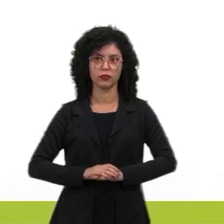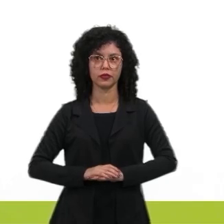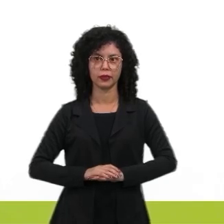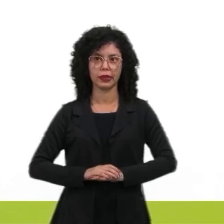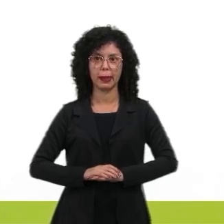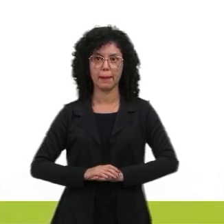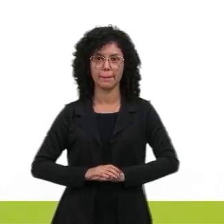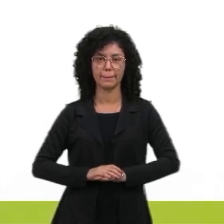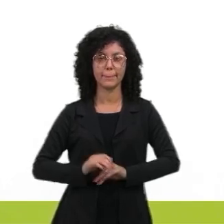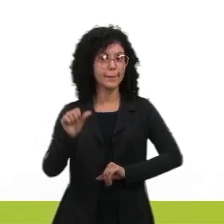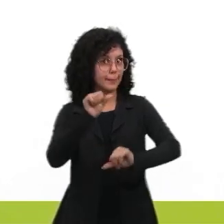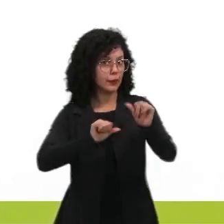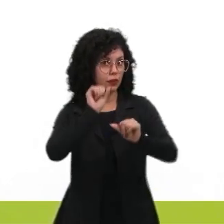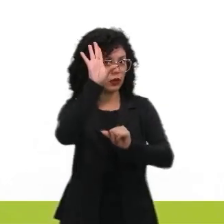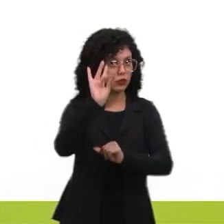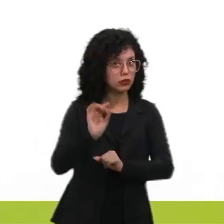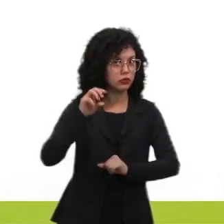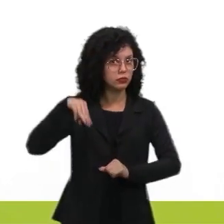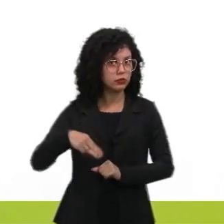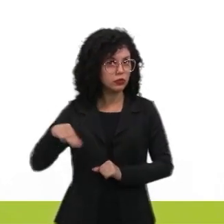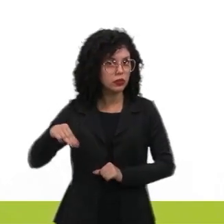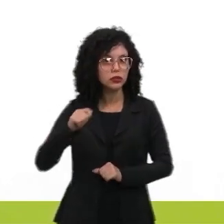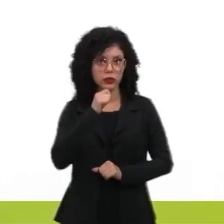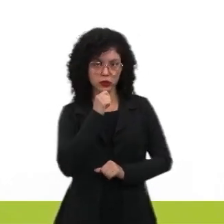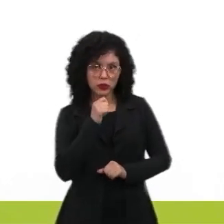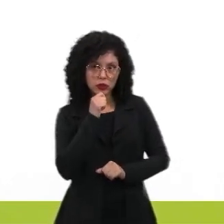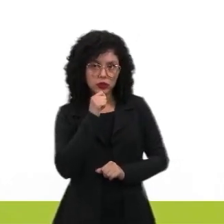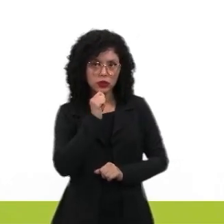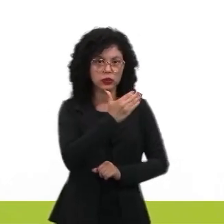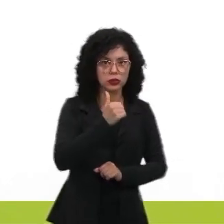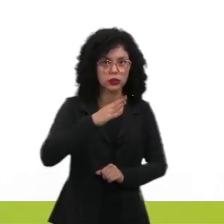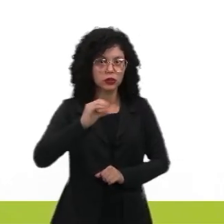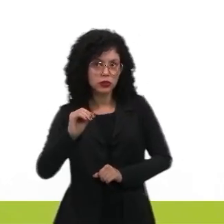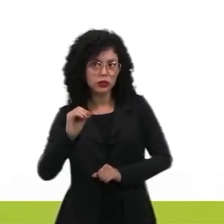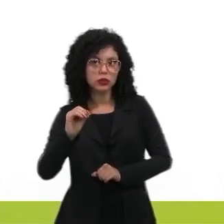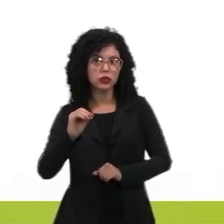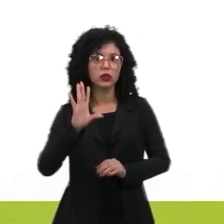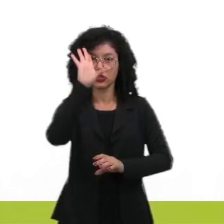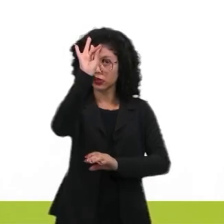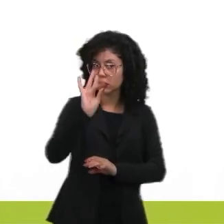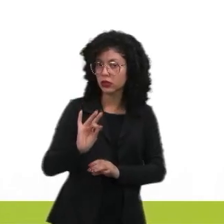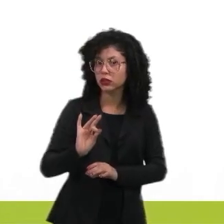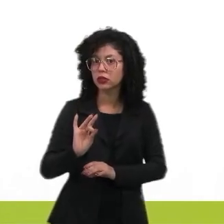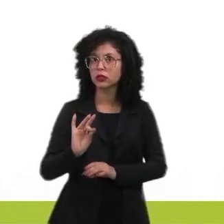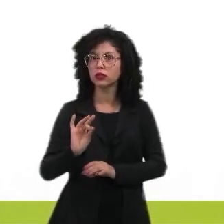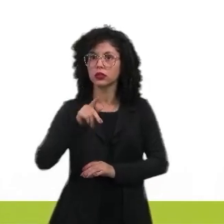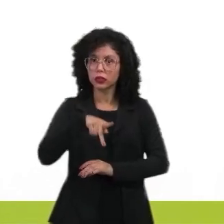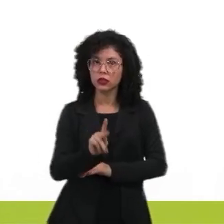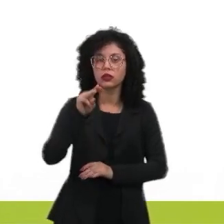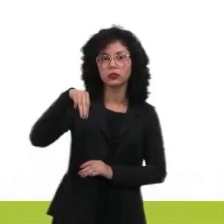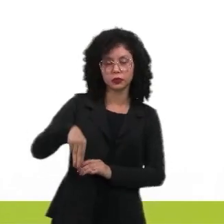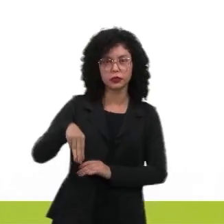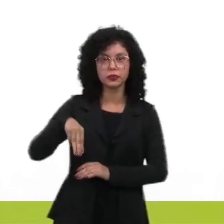de transformação. A gente sabe que cada metro corresponde a 100 centímetros, cada centímetro, né? Cada